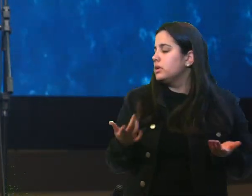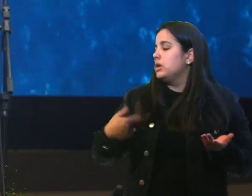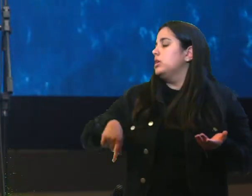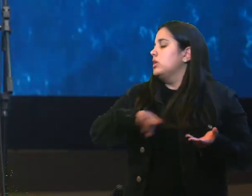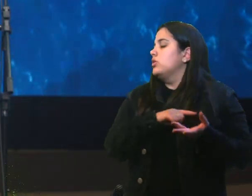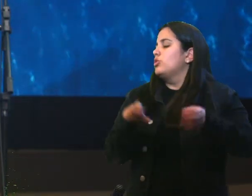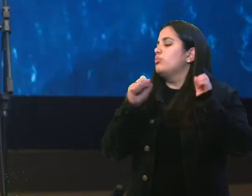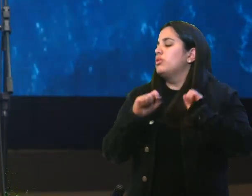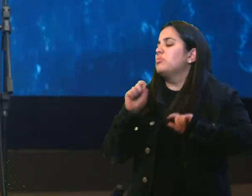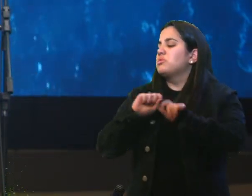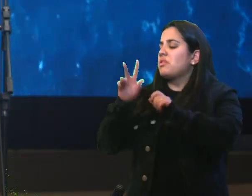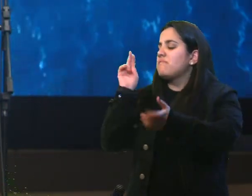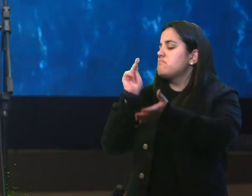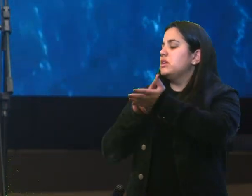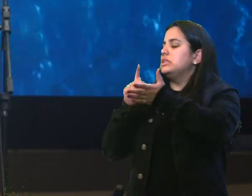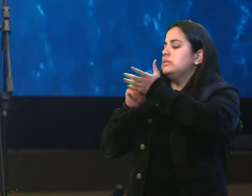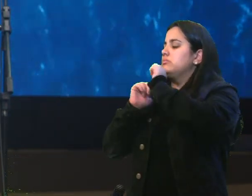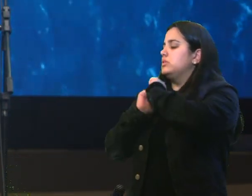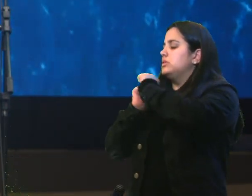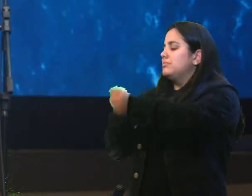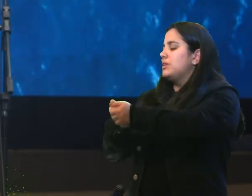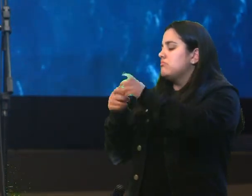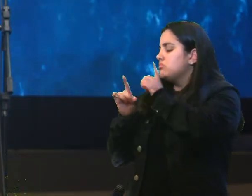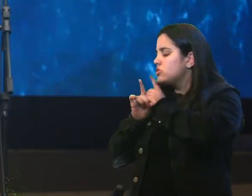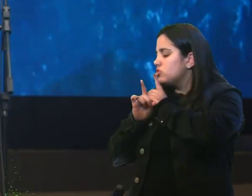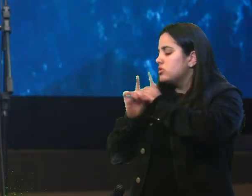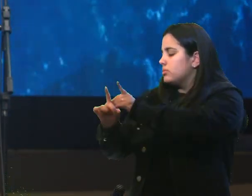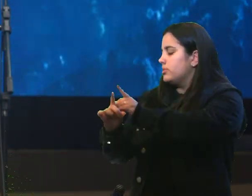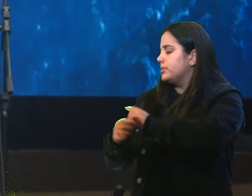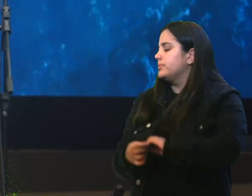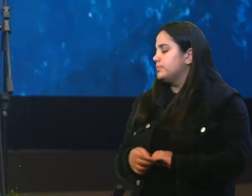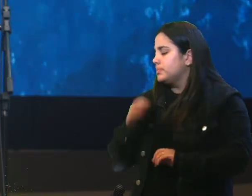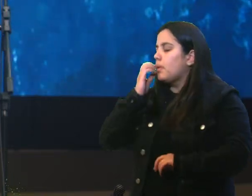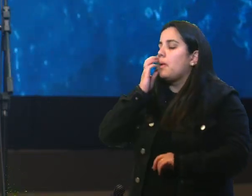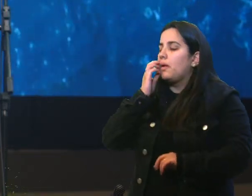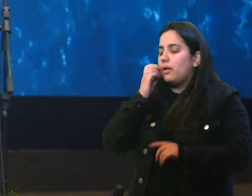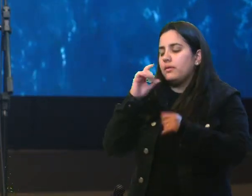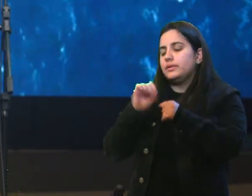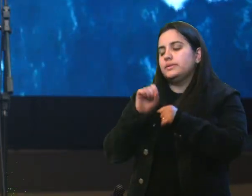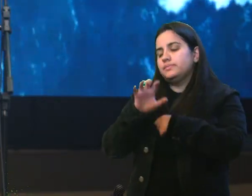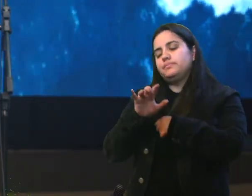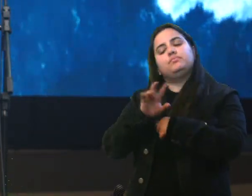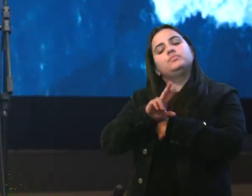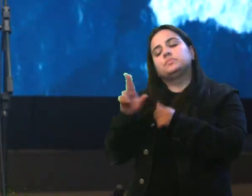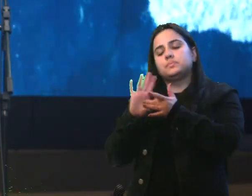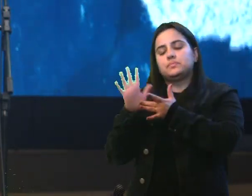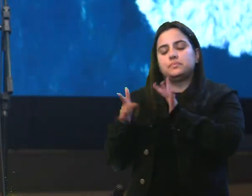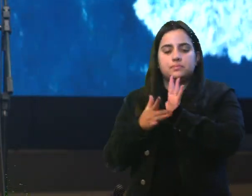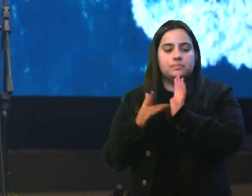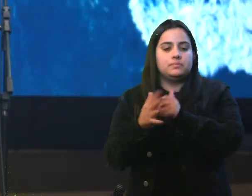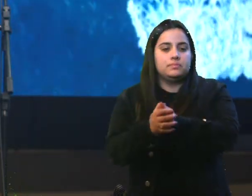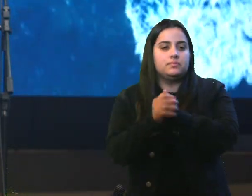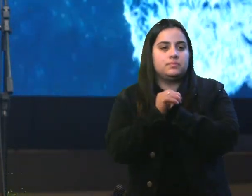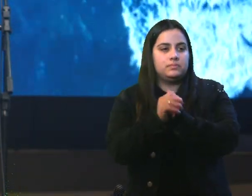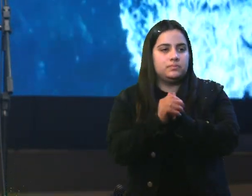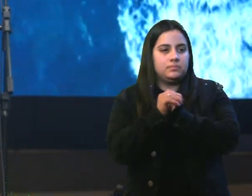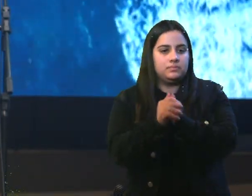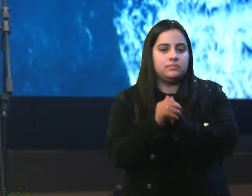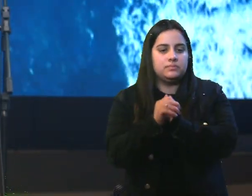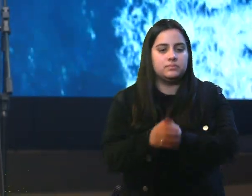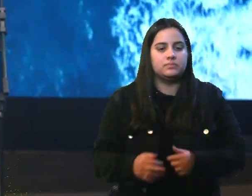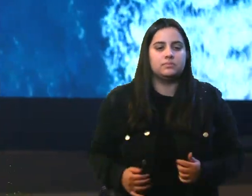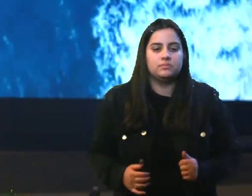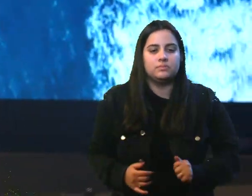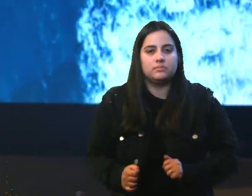verdadeiros seguidores do Senhor, discípulos. Faz assim, Deus. É o que oramos em nome de Jesus.